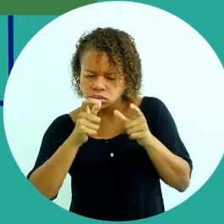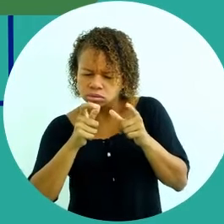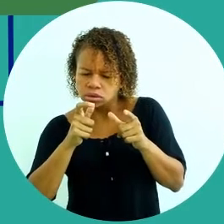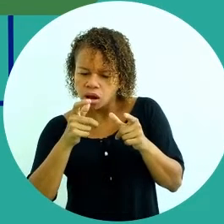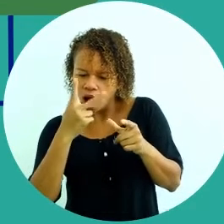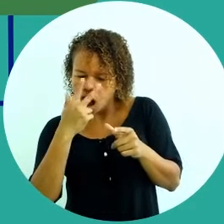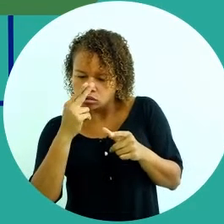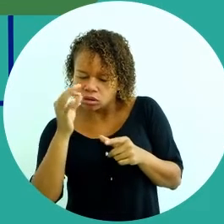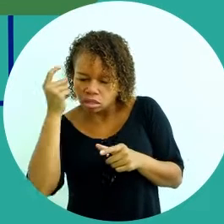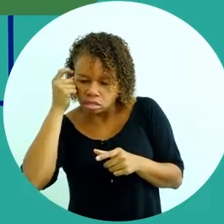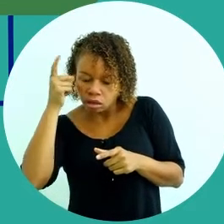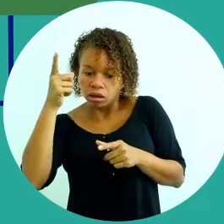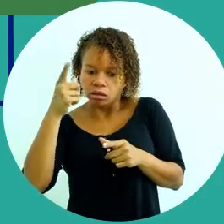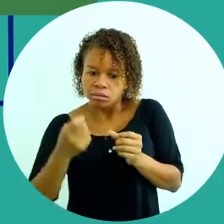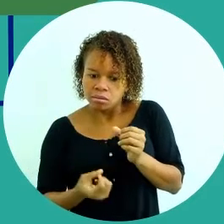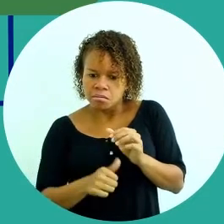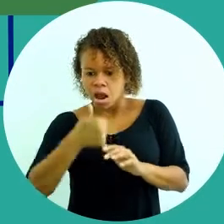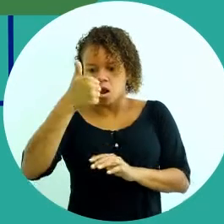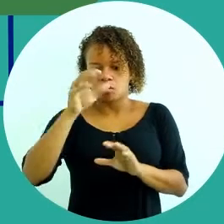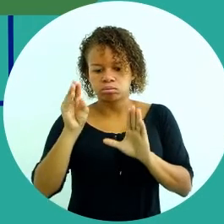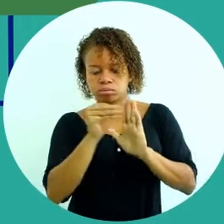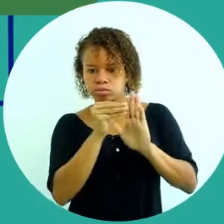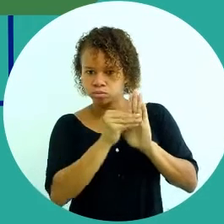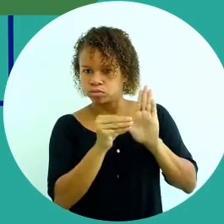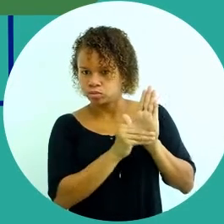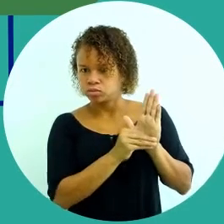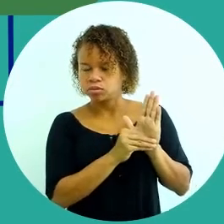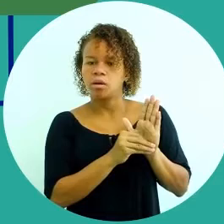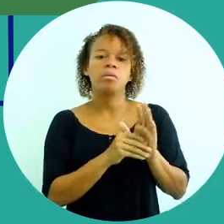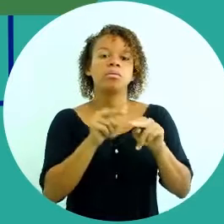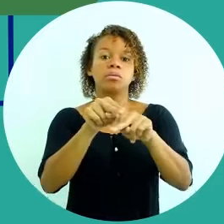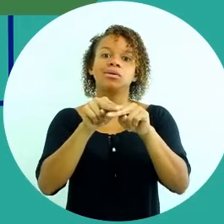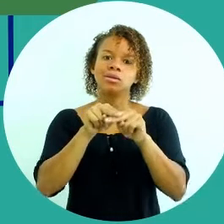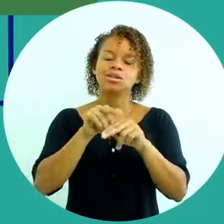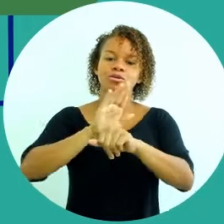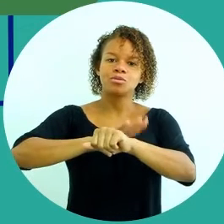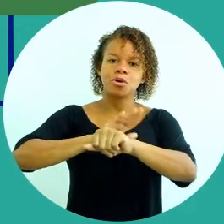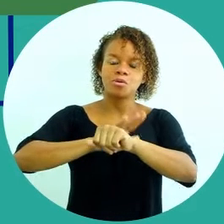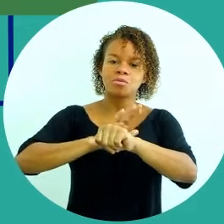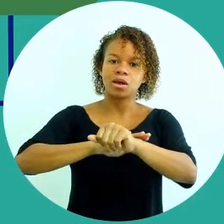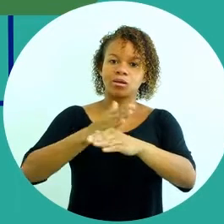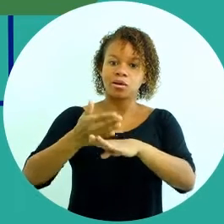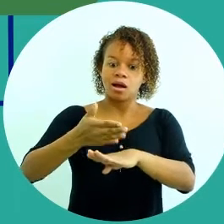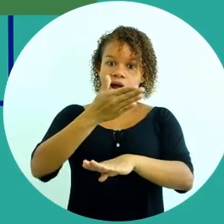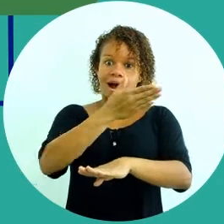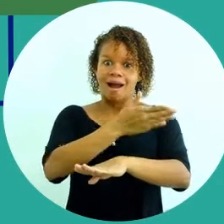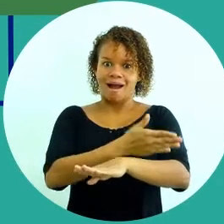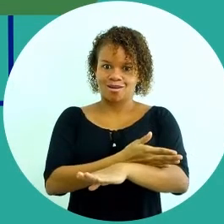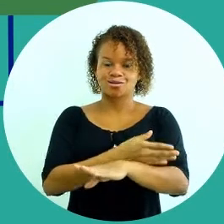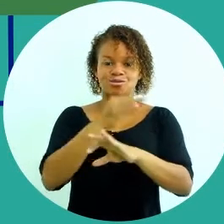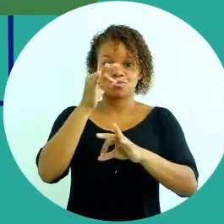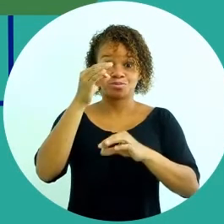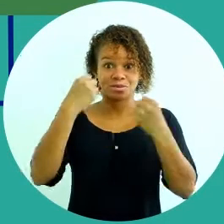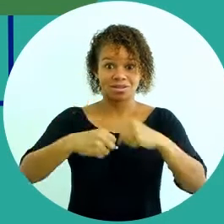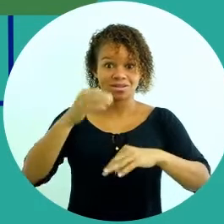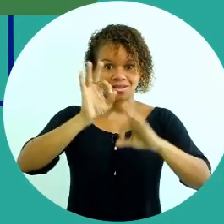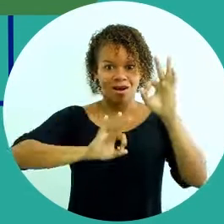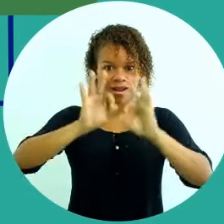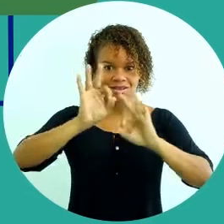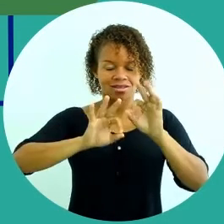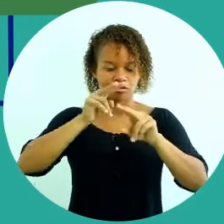observados para uma nova edição e finalização. Portanto, o momento de pré-produção,